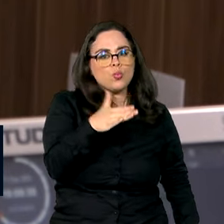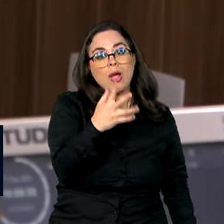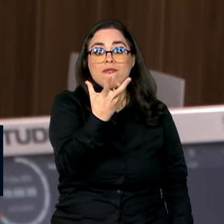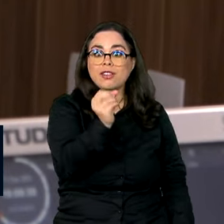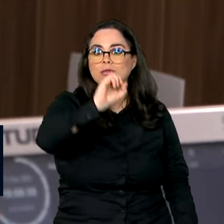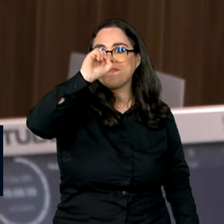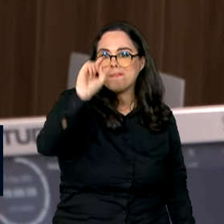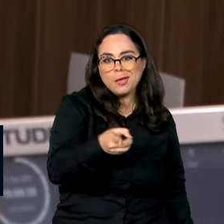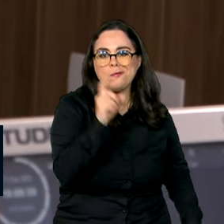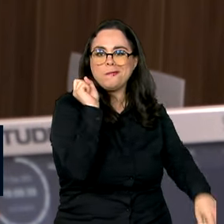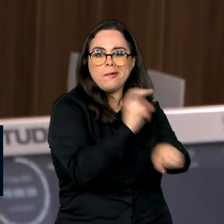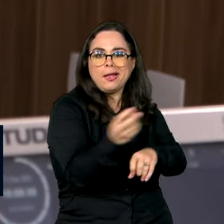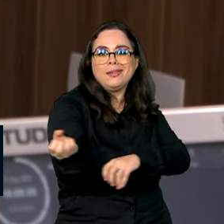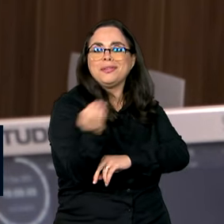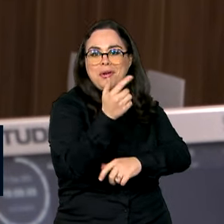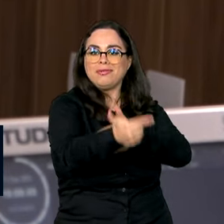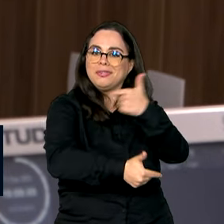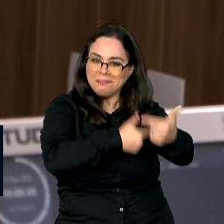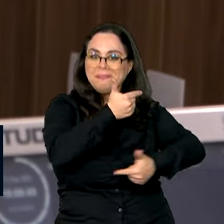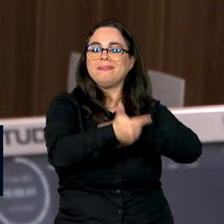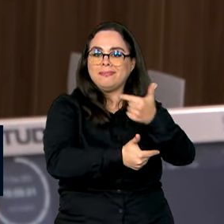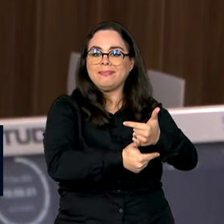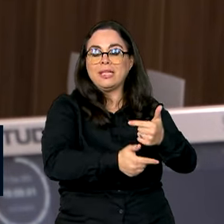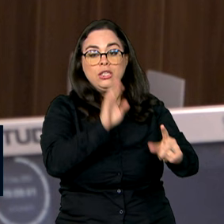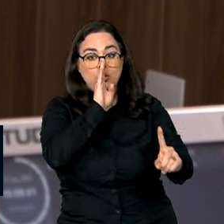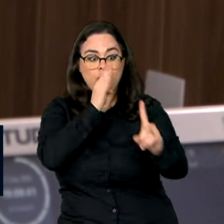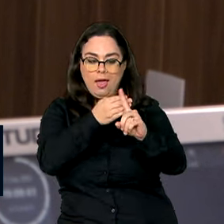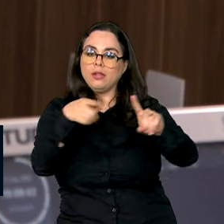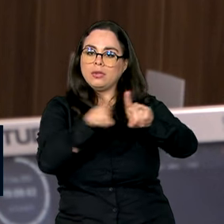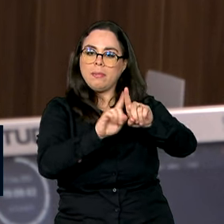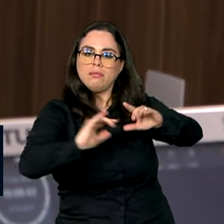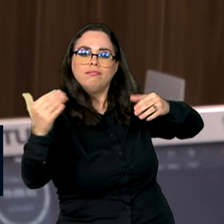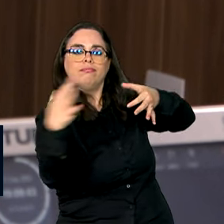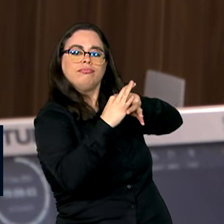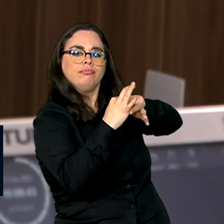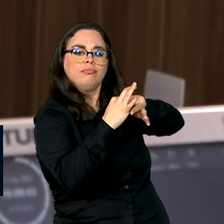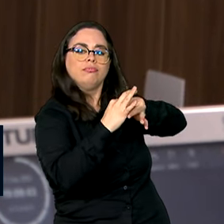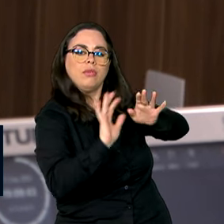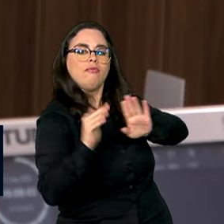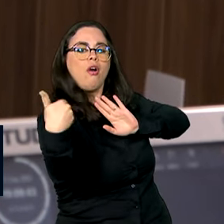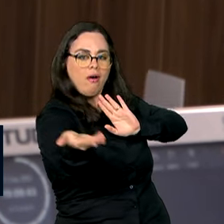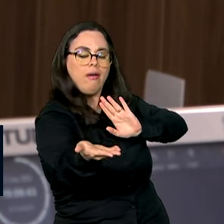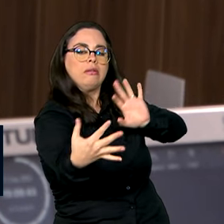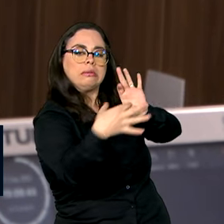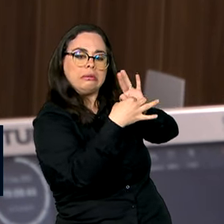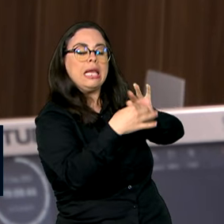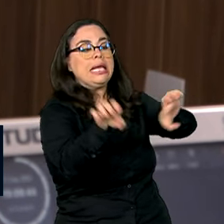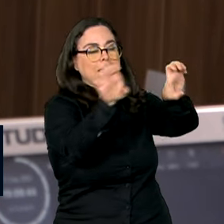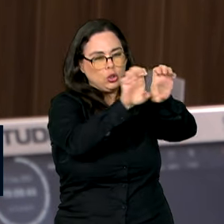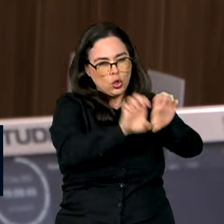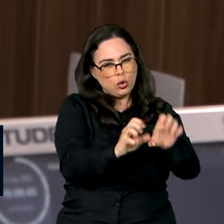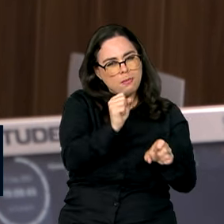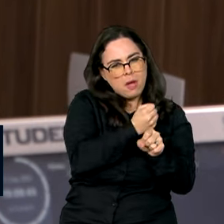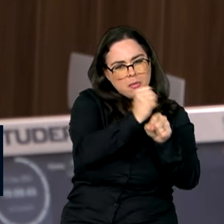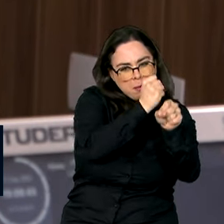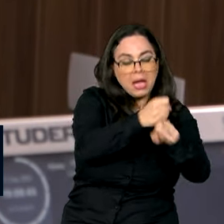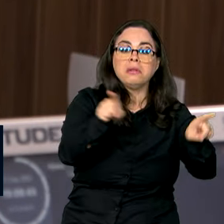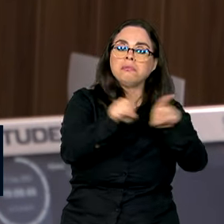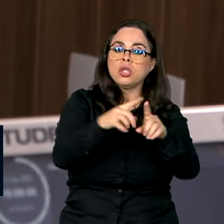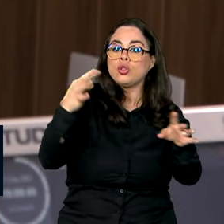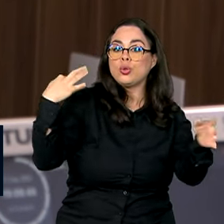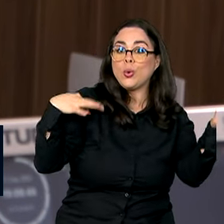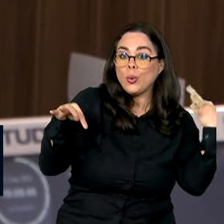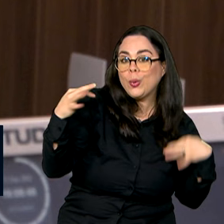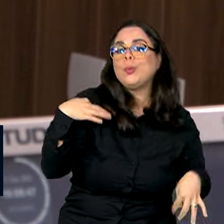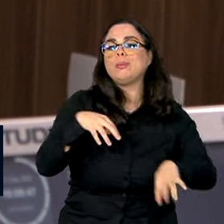mil novos empregos, né? Tanto direto quanto indireto, tanto nessas obras de infraestrutura quanto na área de turismo,